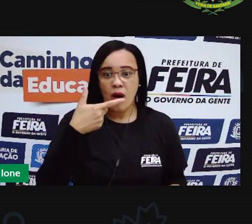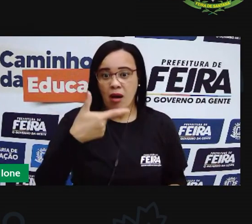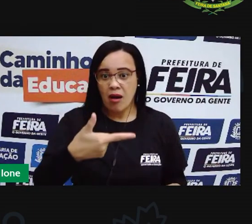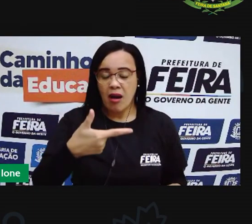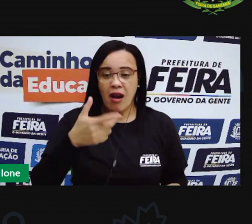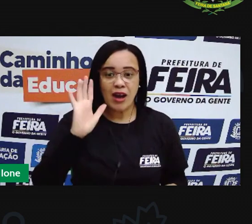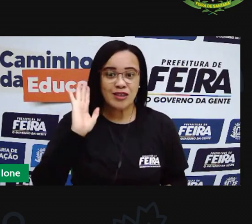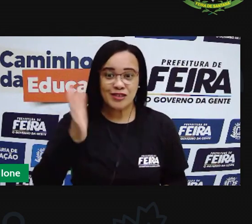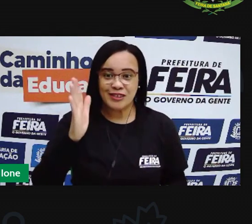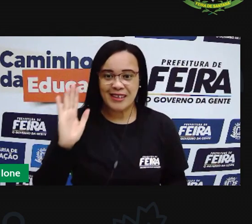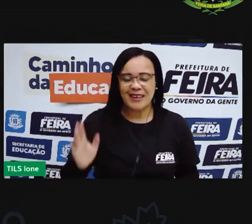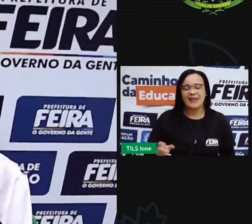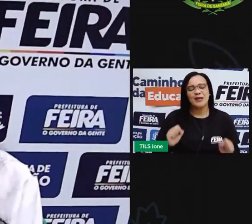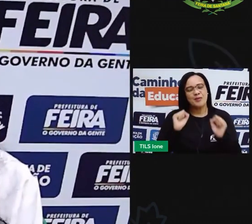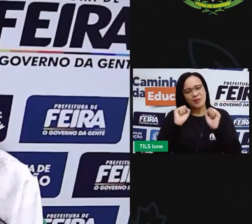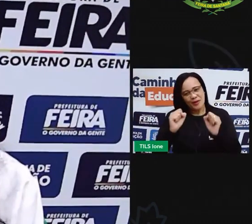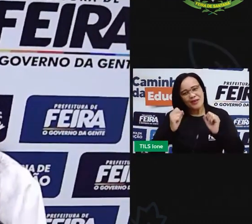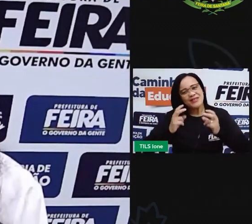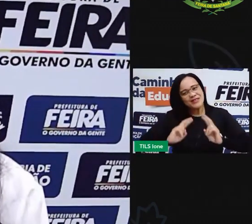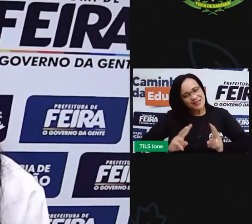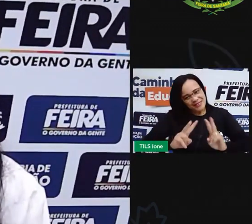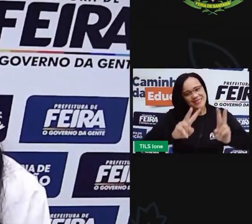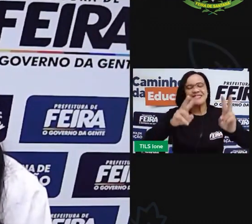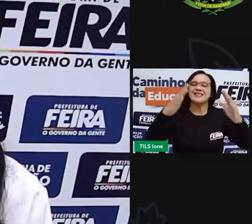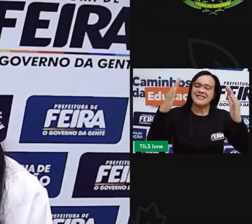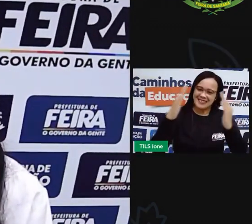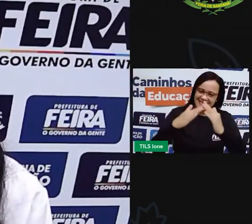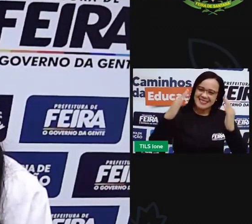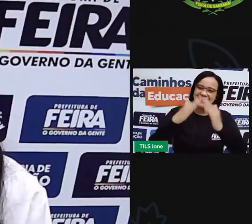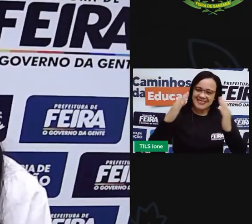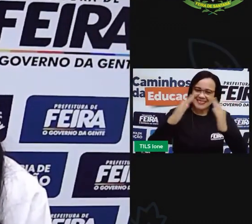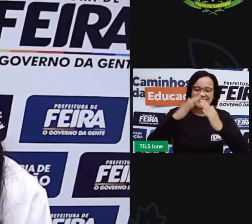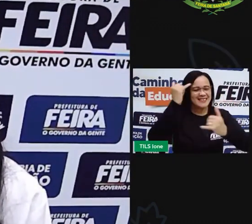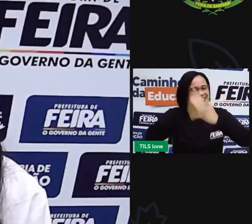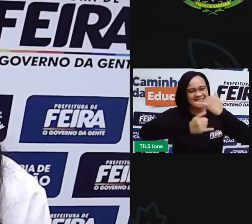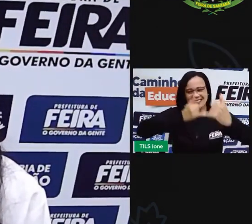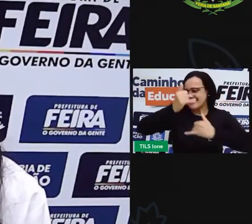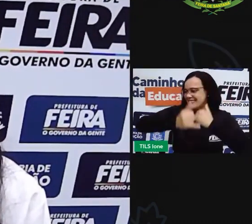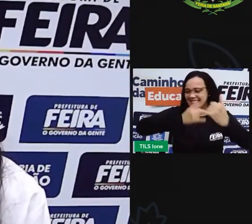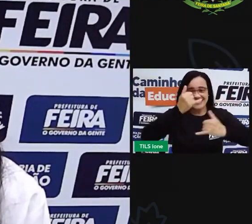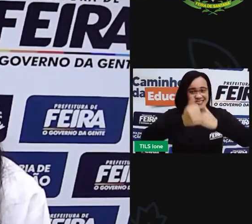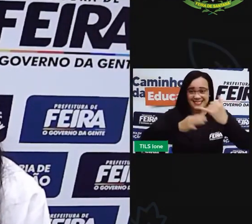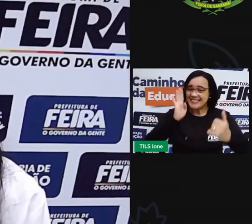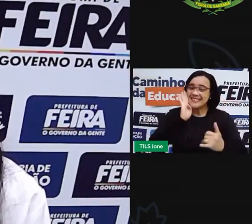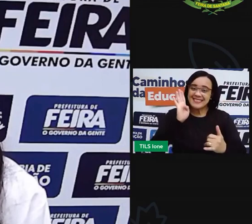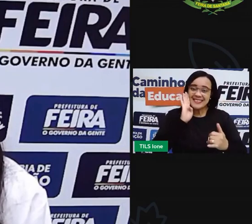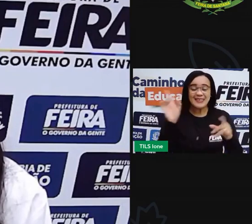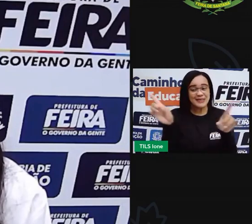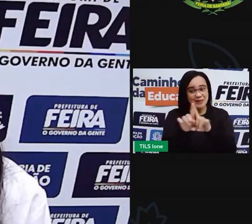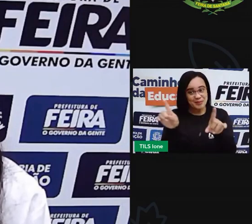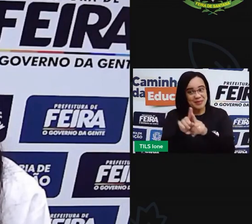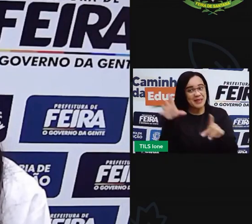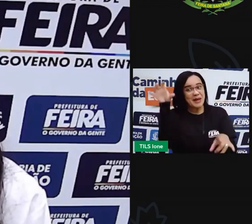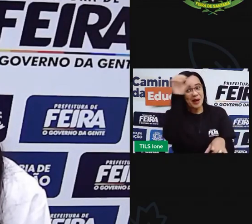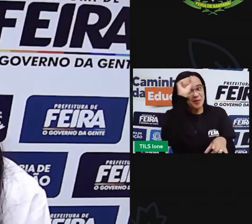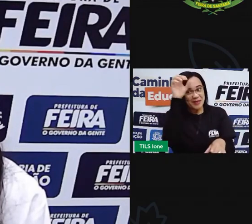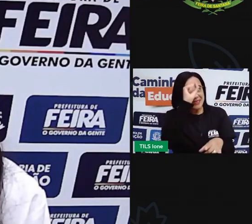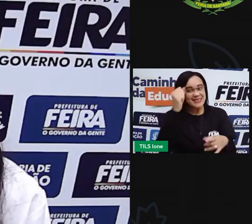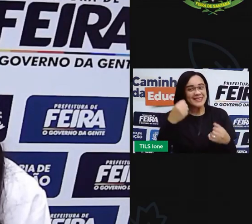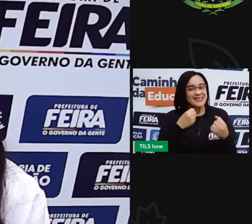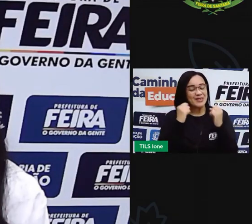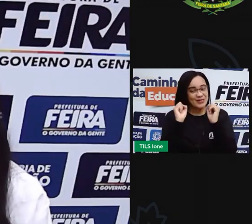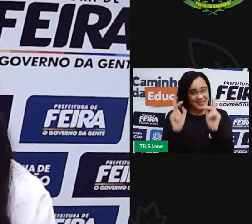pode continuar aí com esse jogo em casa, se divertindo e aprendendo. Tá, criançada?